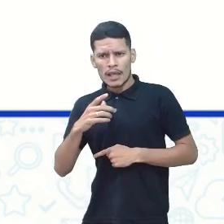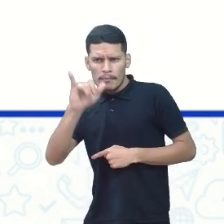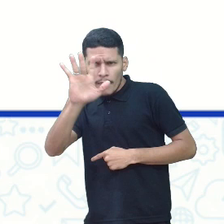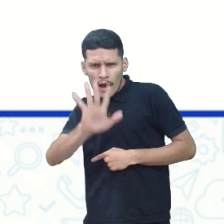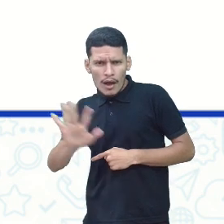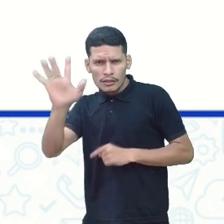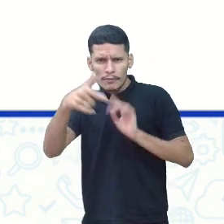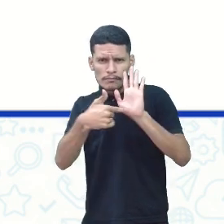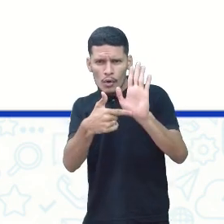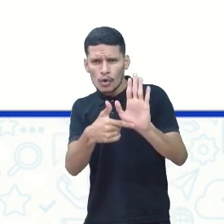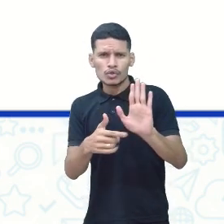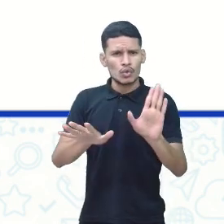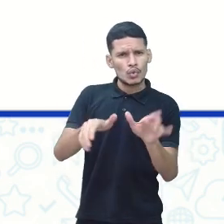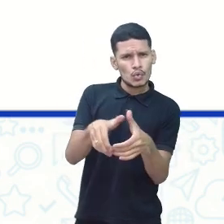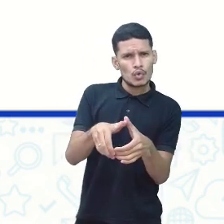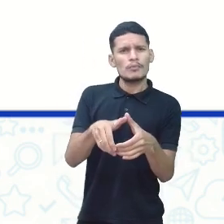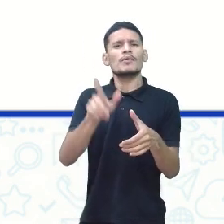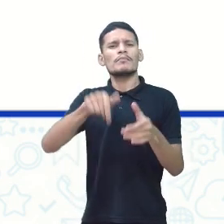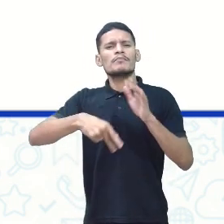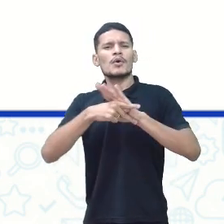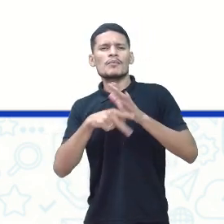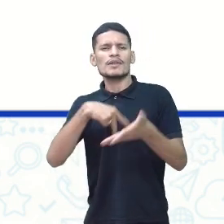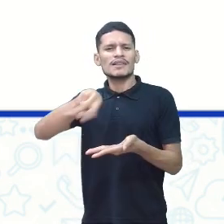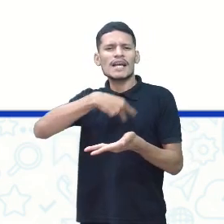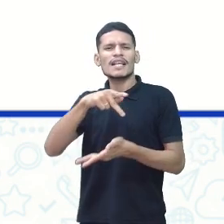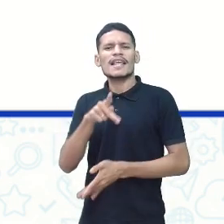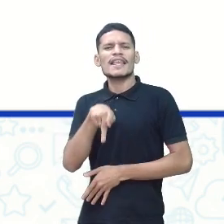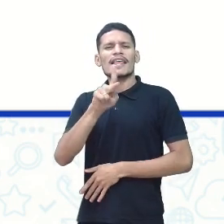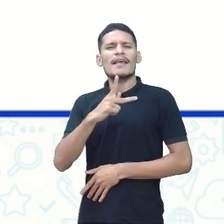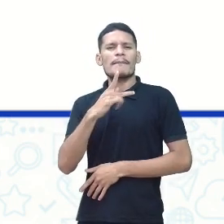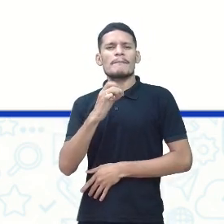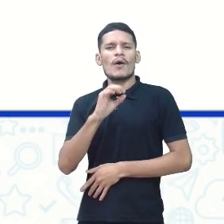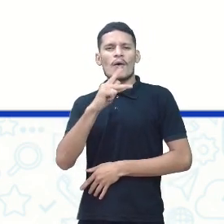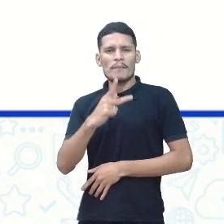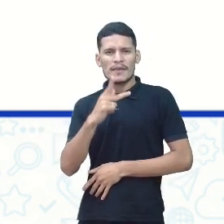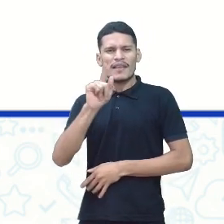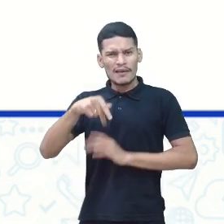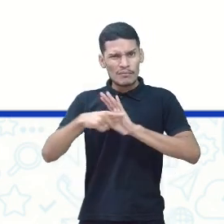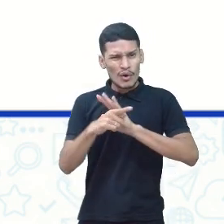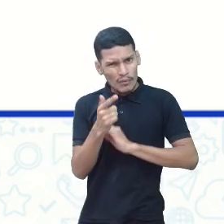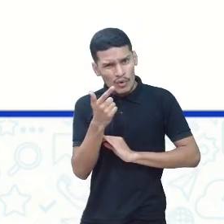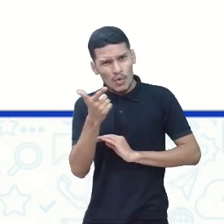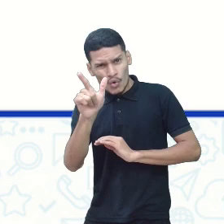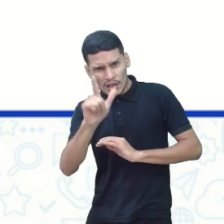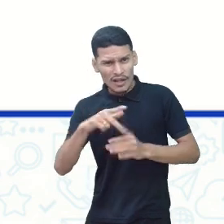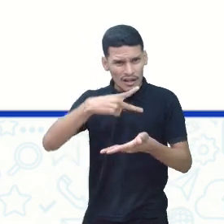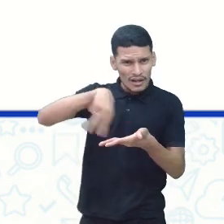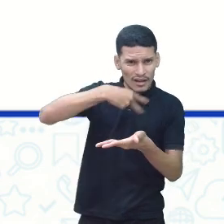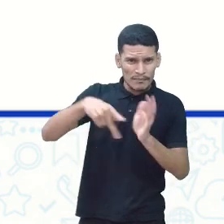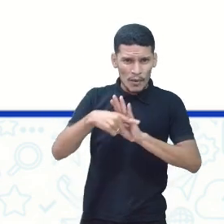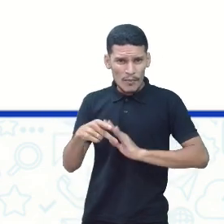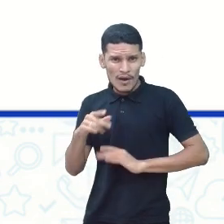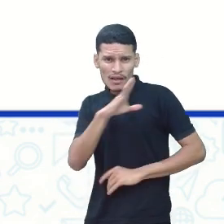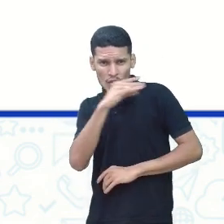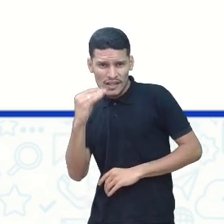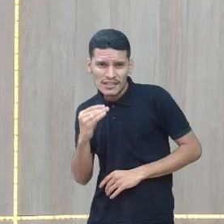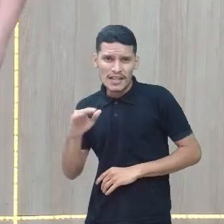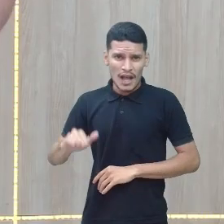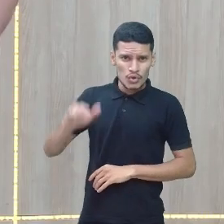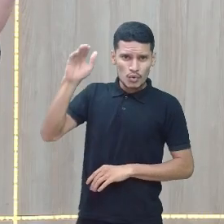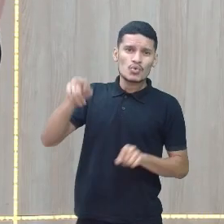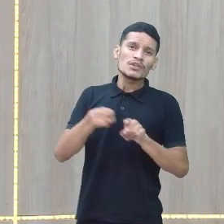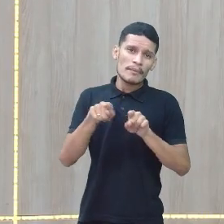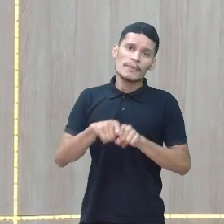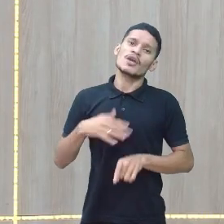grupo, não é, de dança. Será que é de K-pop, outra dança de adolescente, não é? Não só de adolescente, adulto também curte